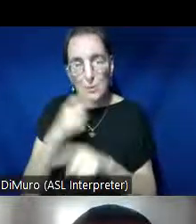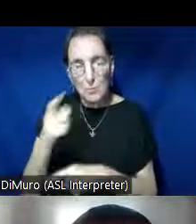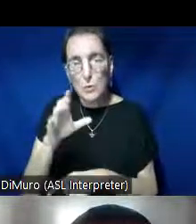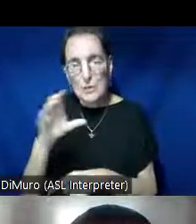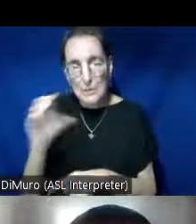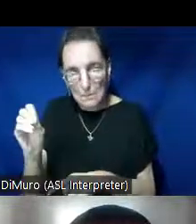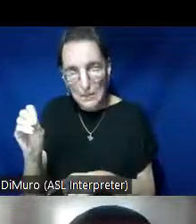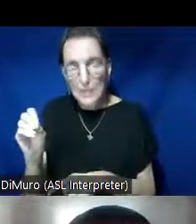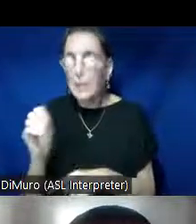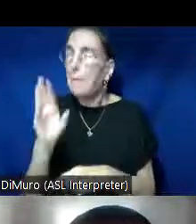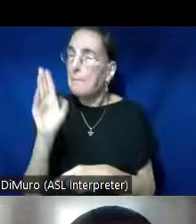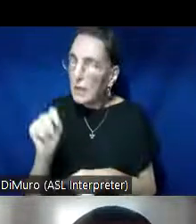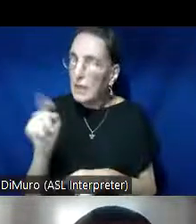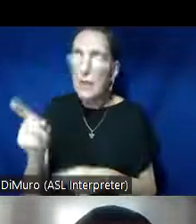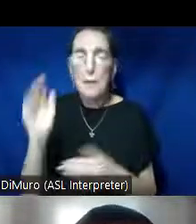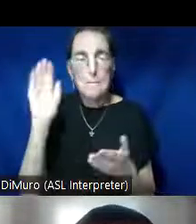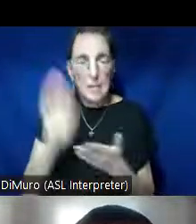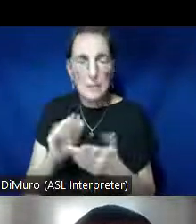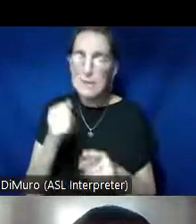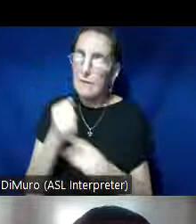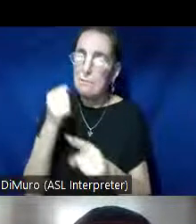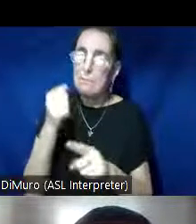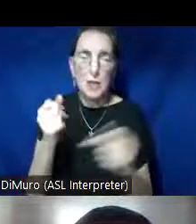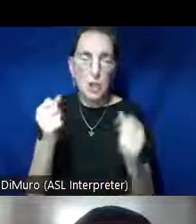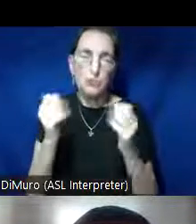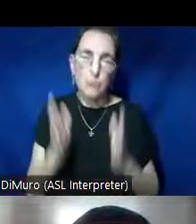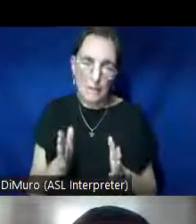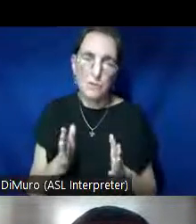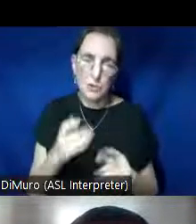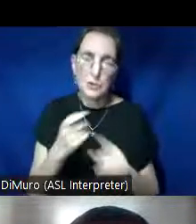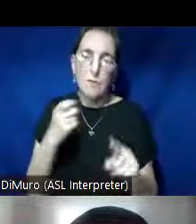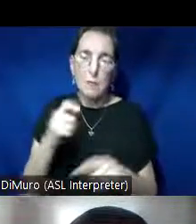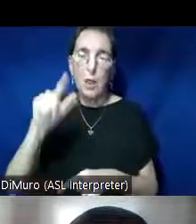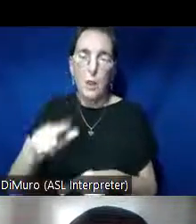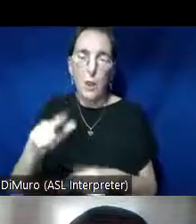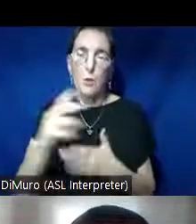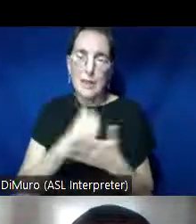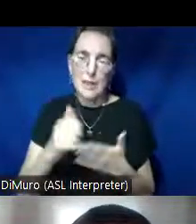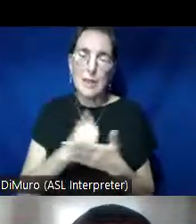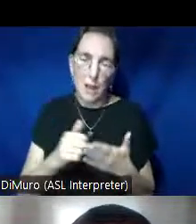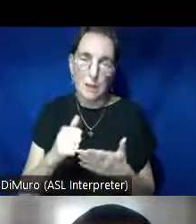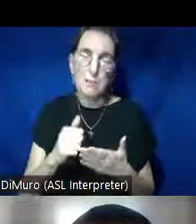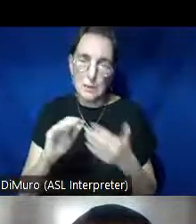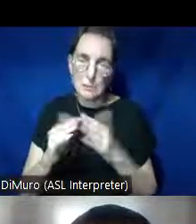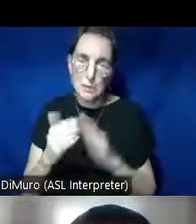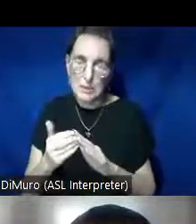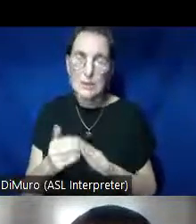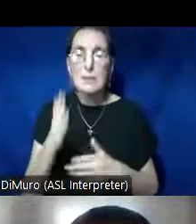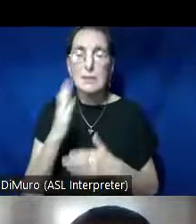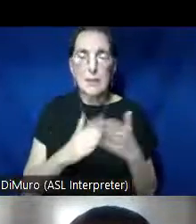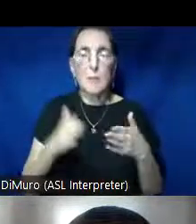minimiza impacto de programa na comunidades de rendimento baixo, que ali é uma única